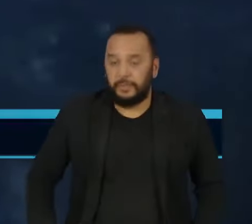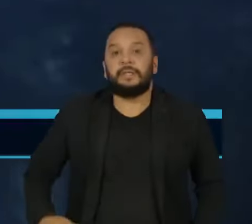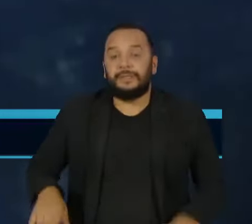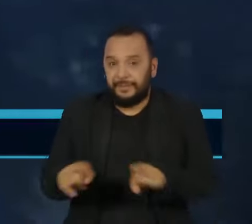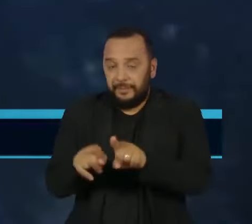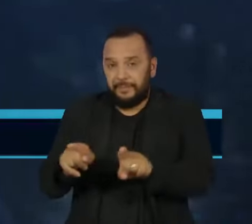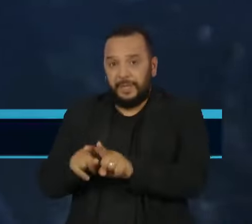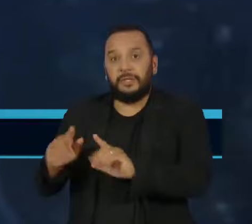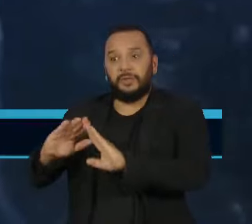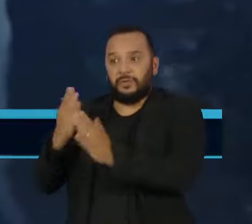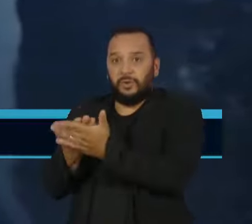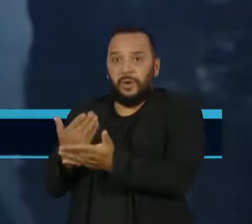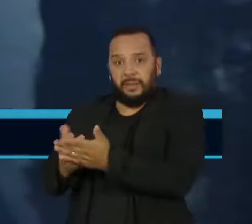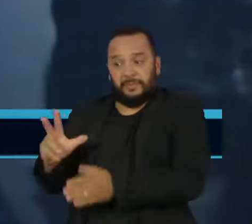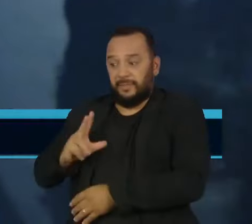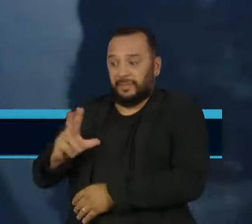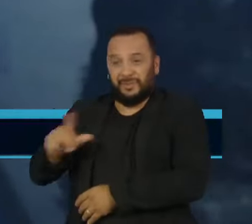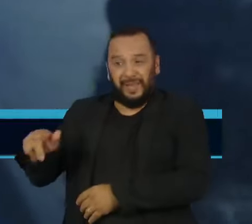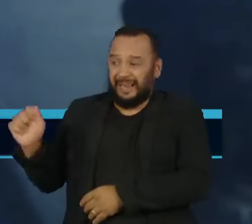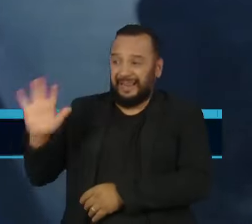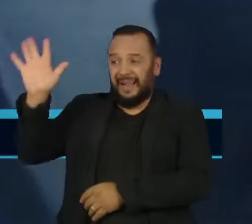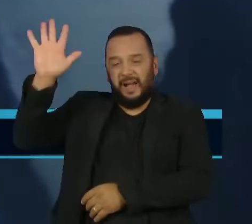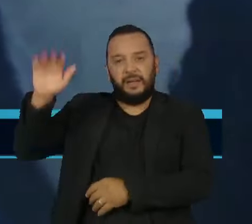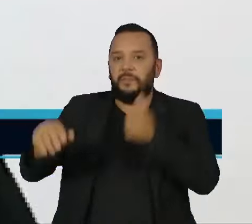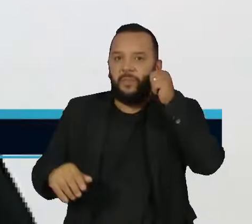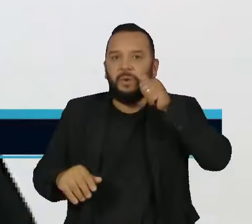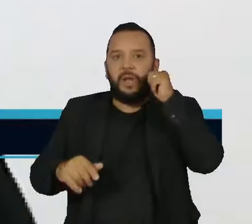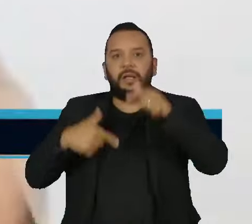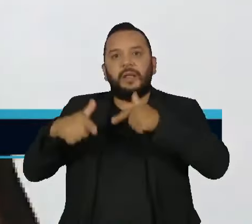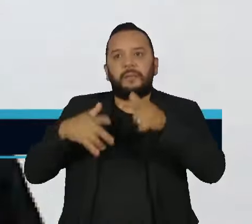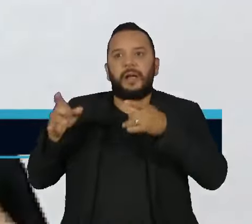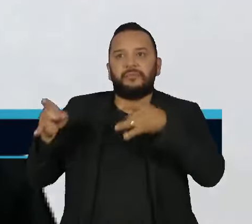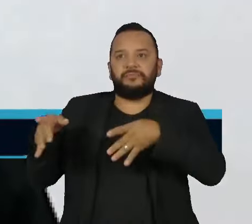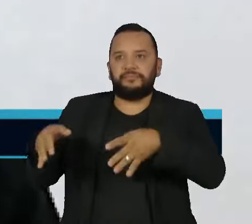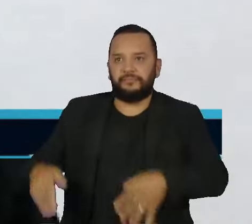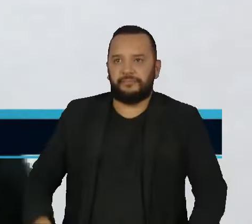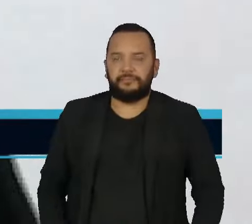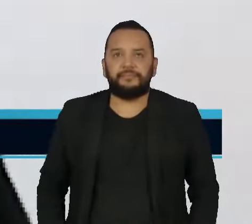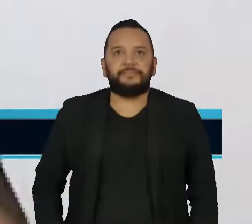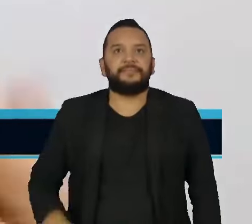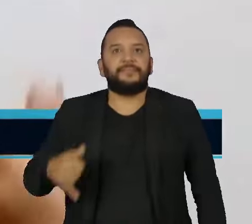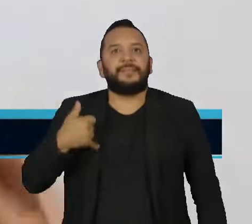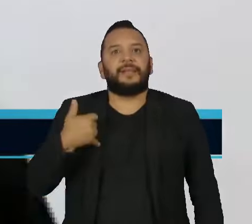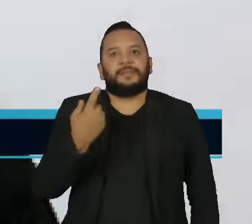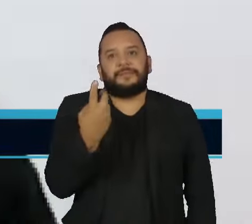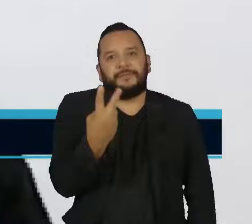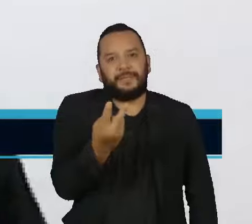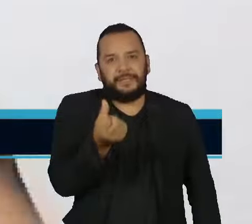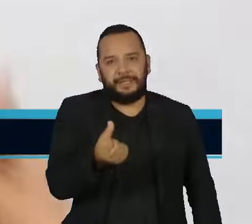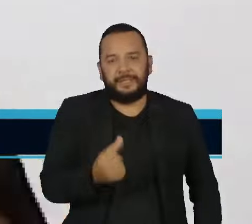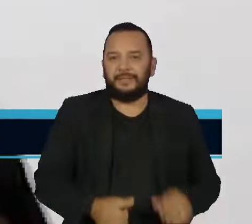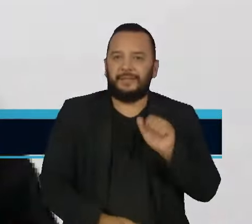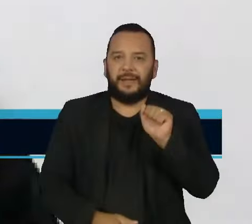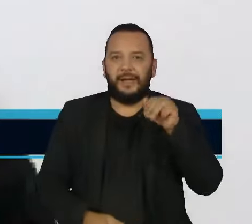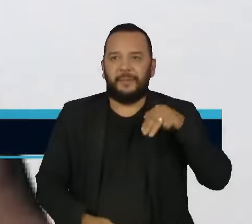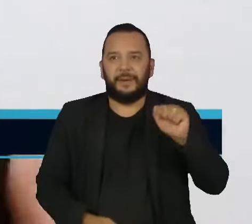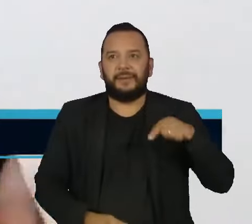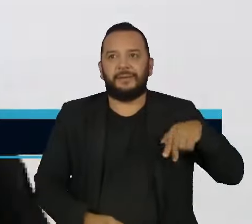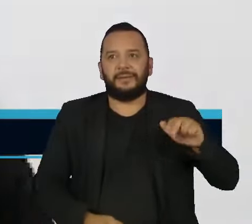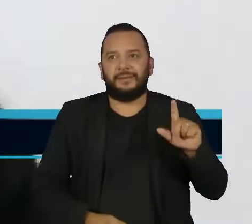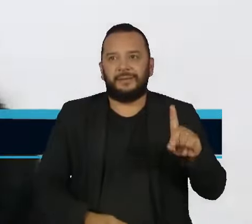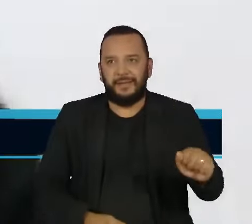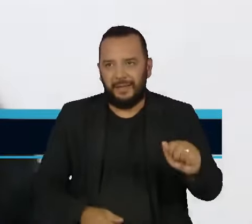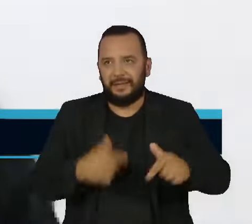privadas tiram milhares de mulheres do mercado de trabalho. Aos 26 anos, Amanda chegou ao cargo de